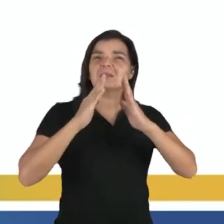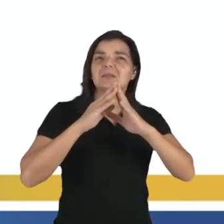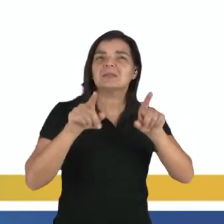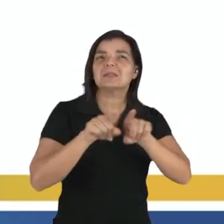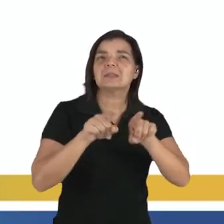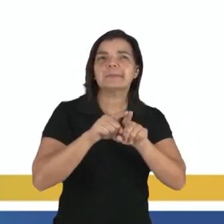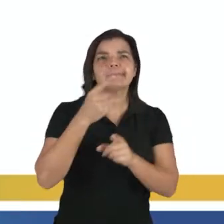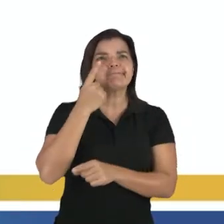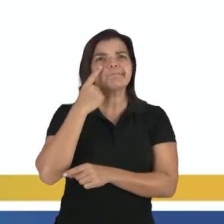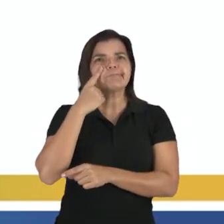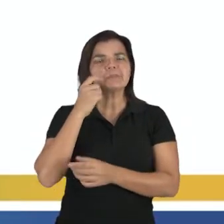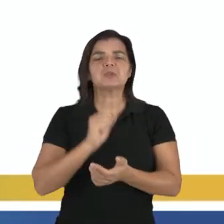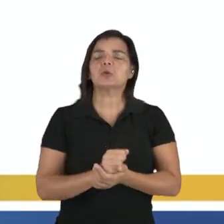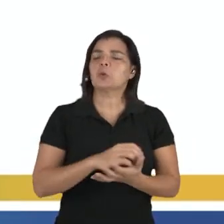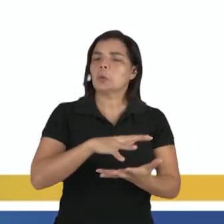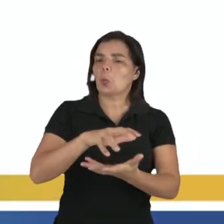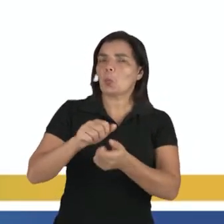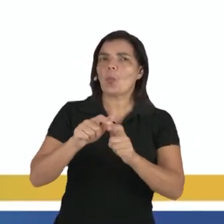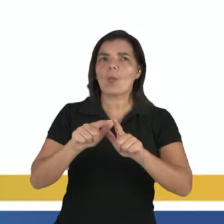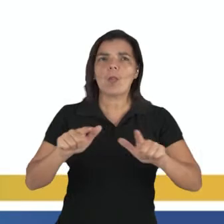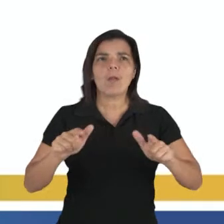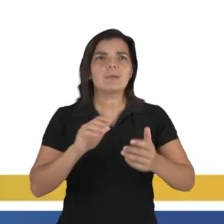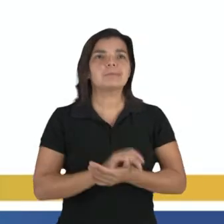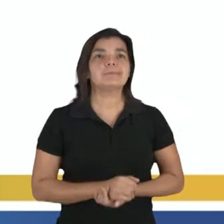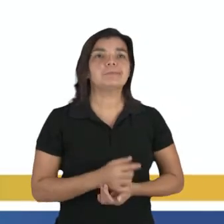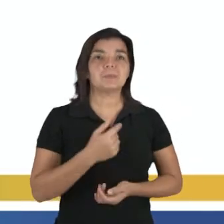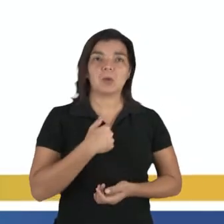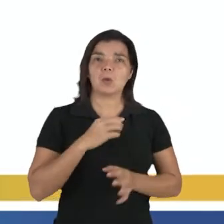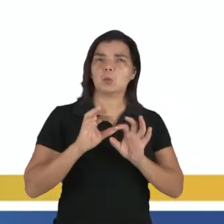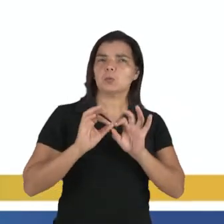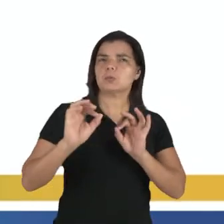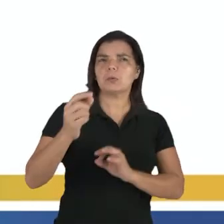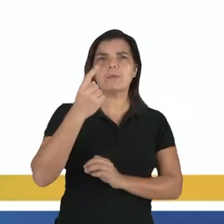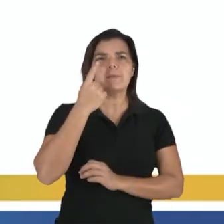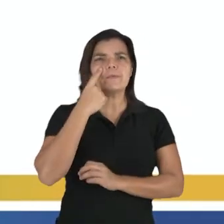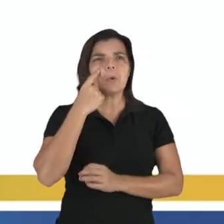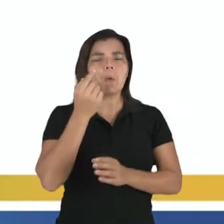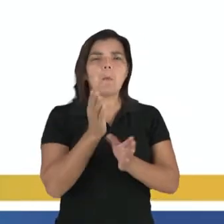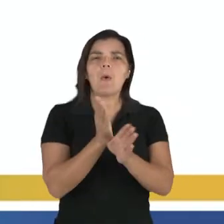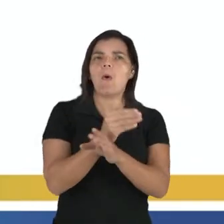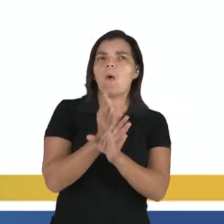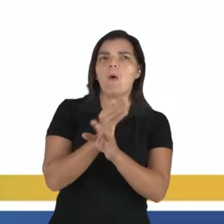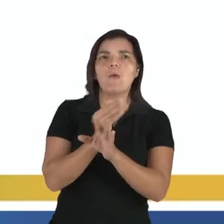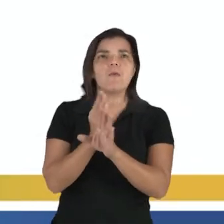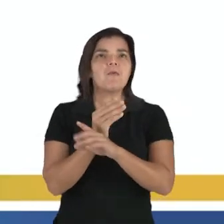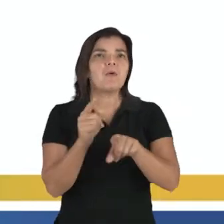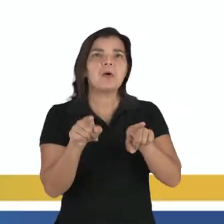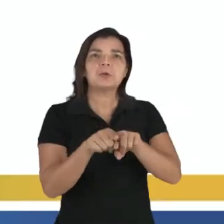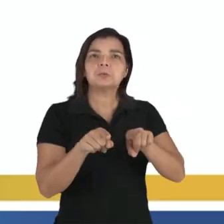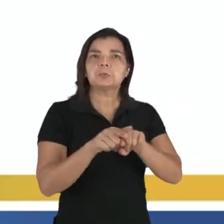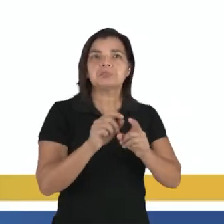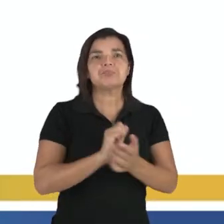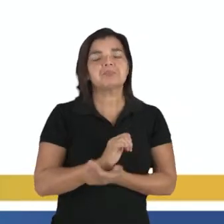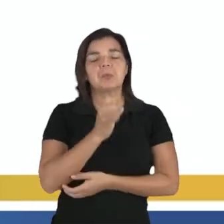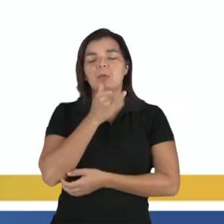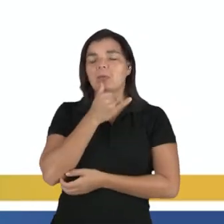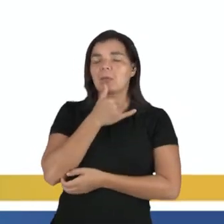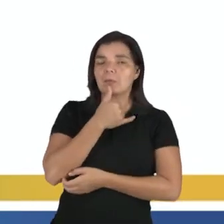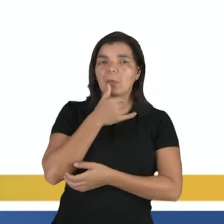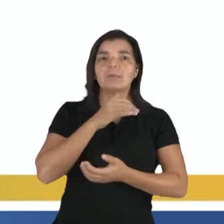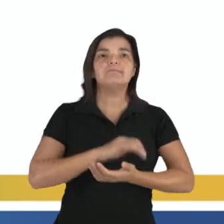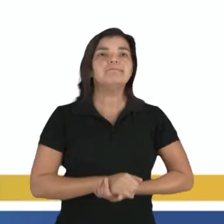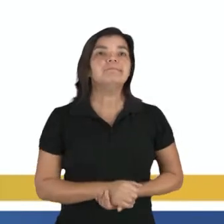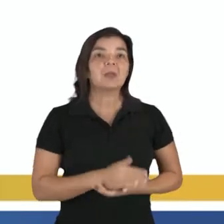fica cismando como é vasto o mundo. Eu que de longe venho perdido, sem pouso fixo, a